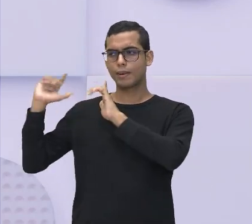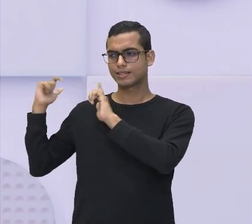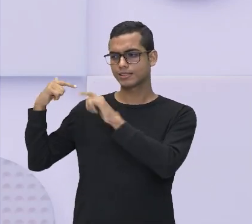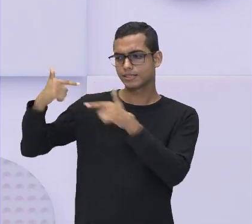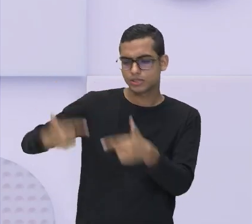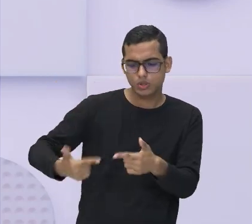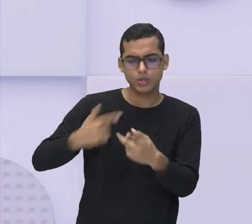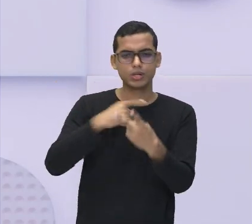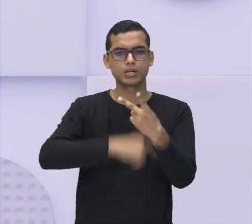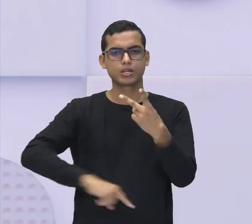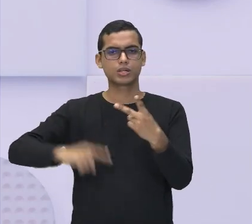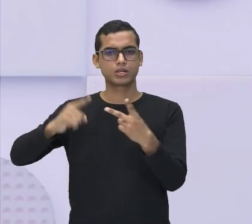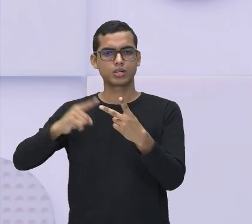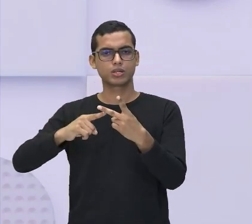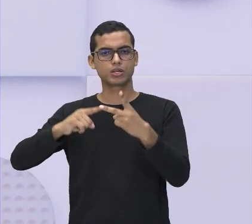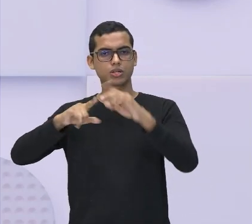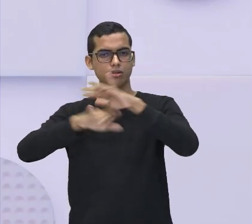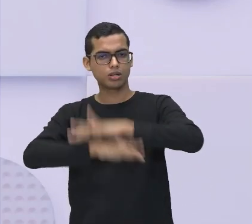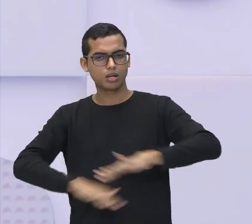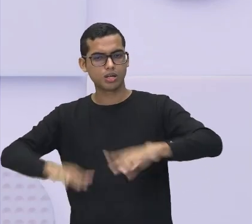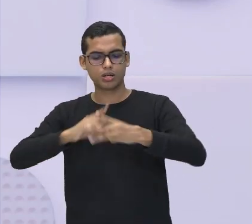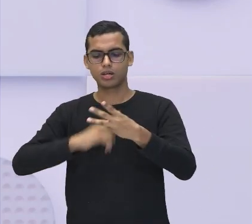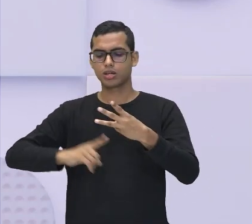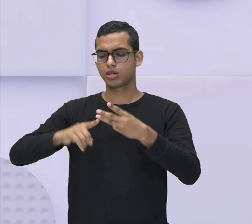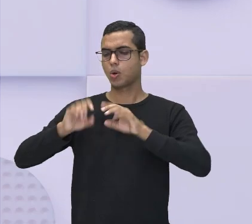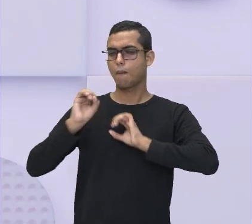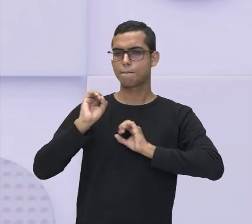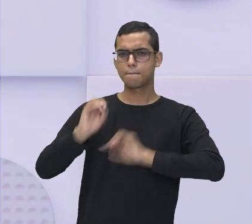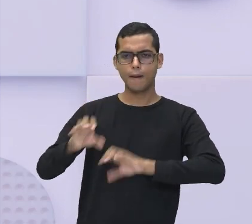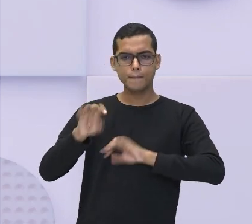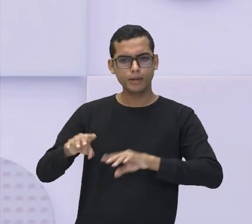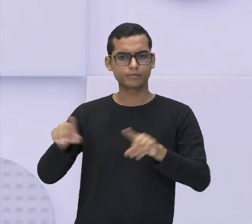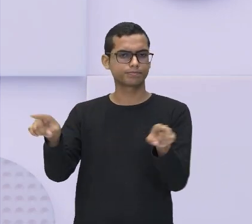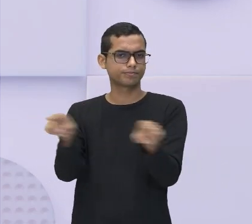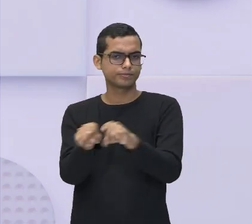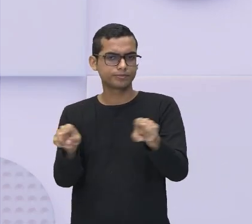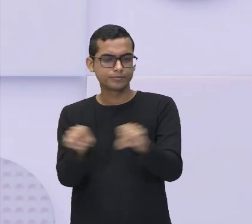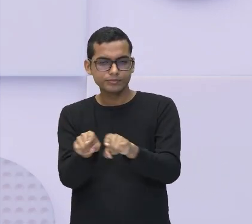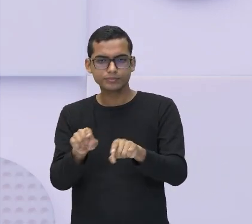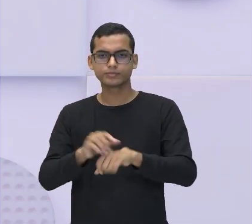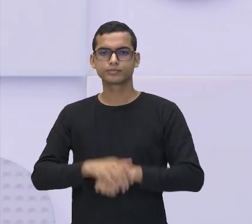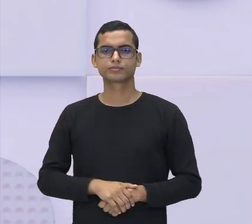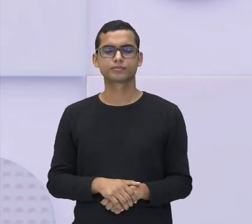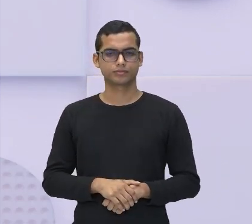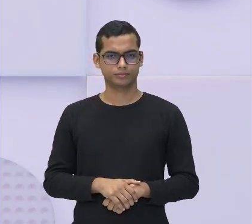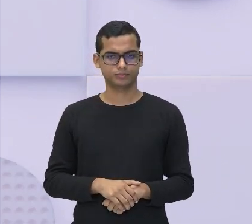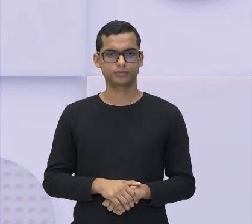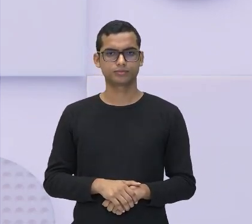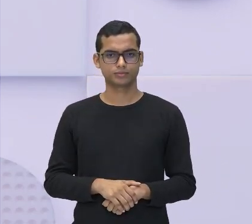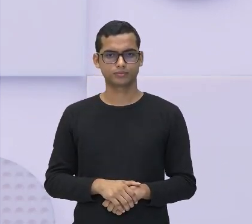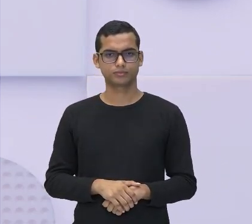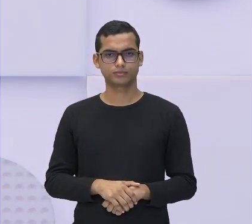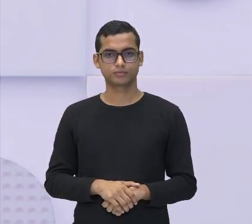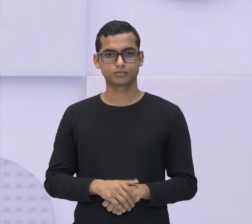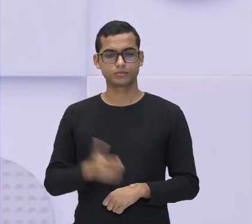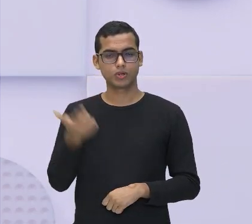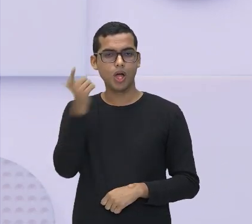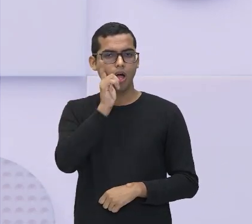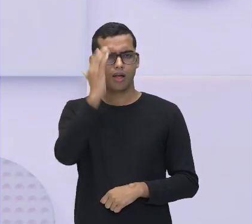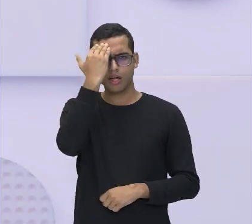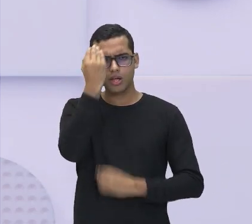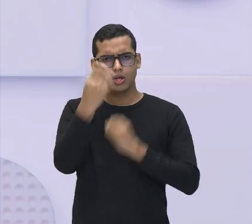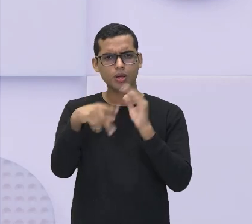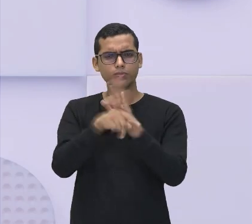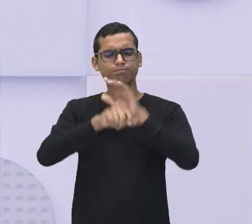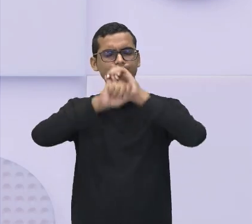religião carrega. E isso, de certa forma, lança a luz para iluminar muitas coisas